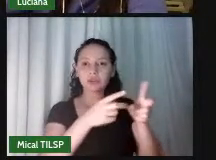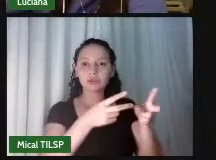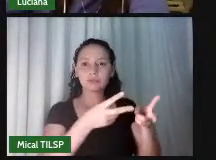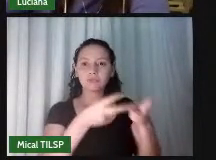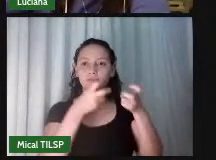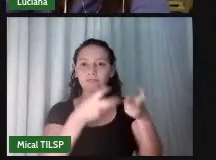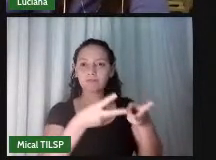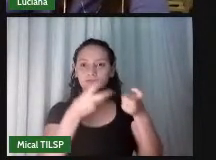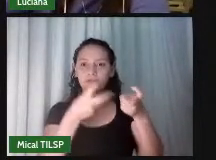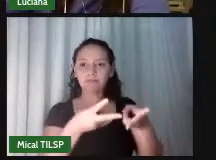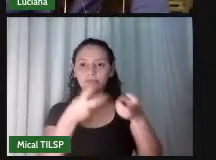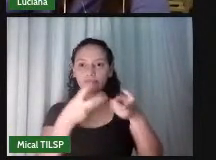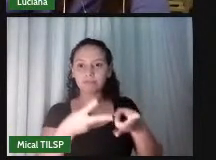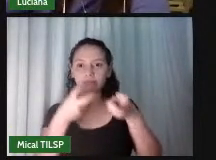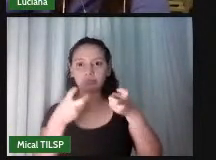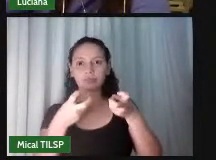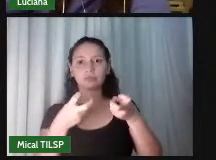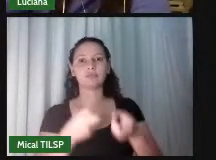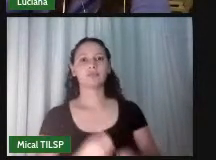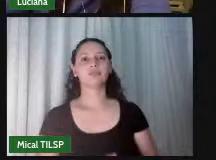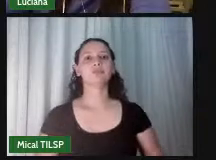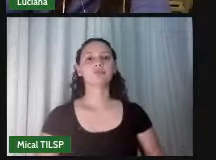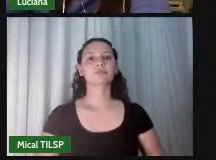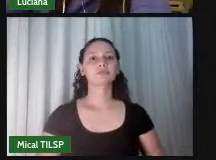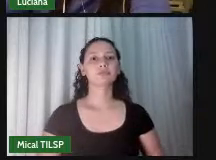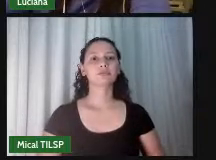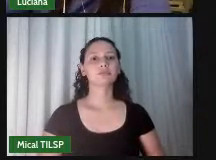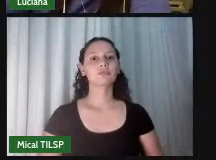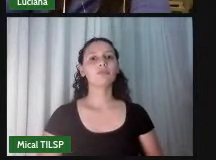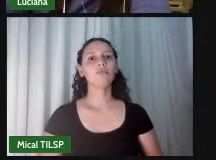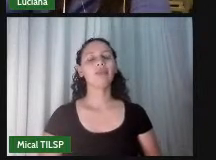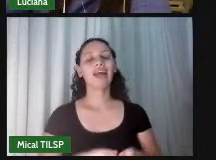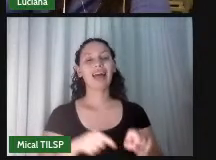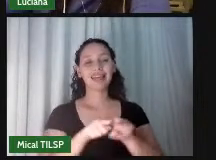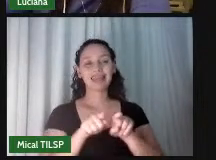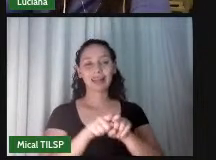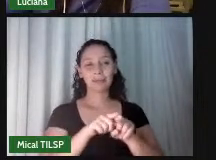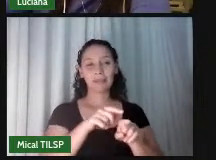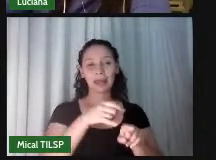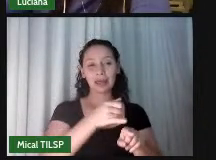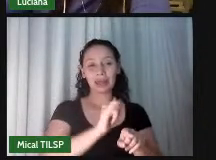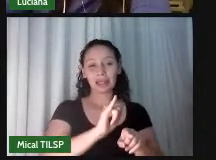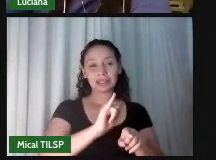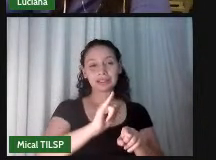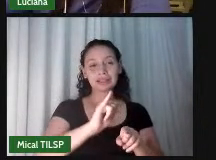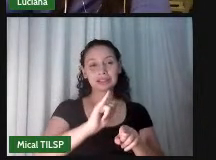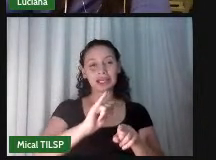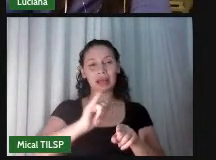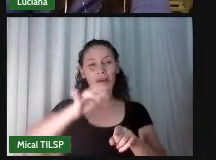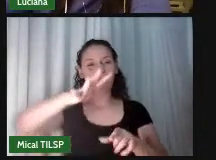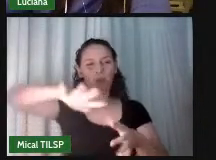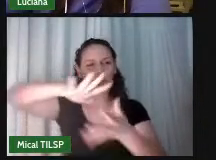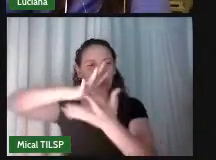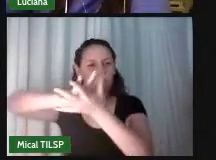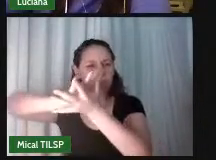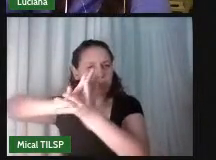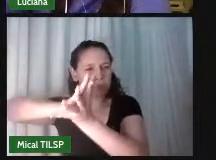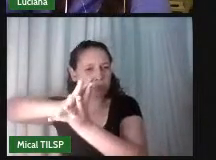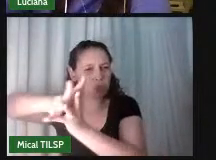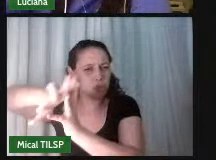com as arcadas dentárias mesmo, tá? Os desastres em massa, a estimativa de idade e a traumatologia forense.